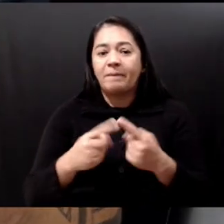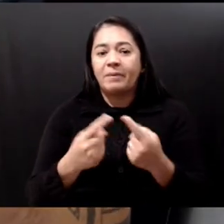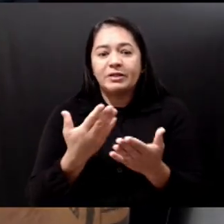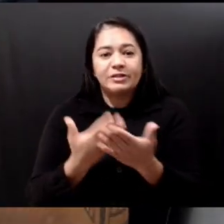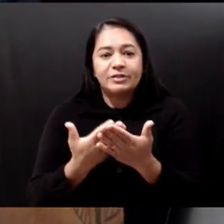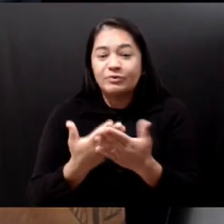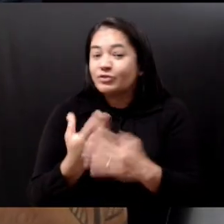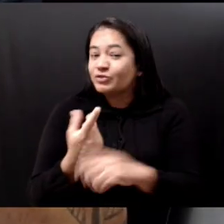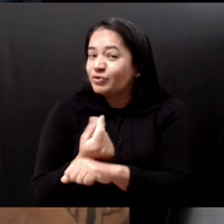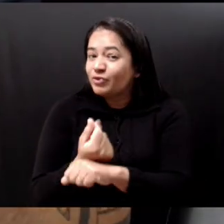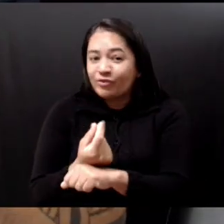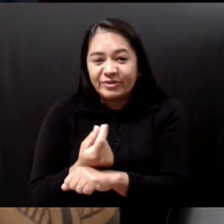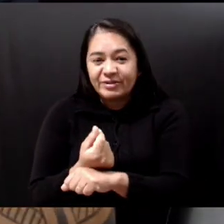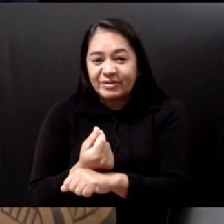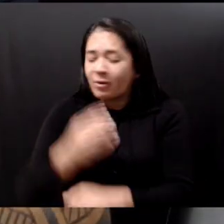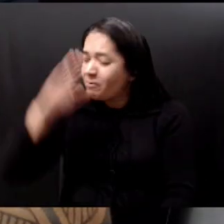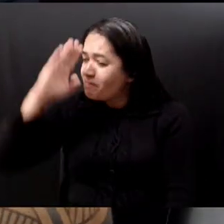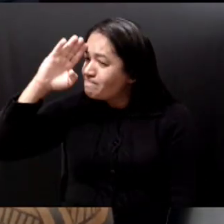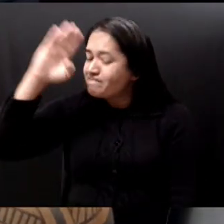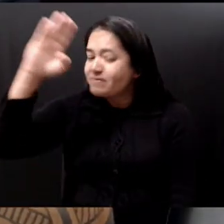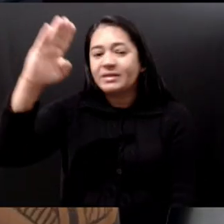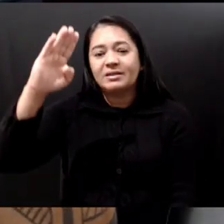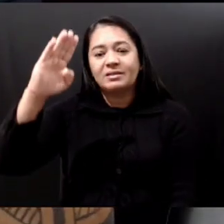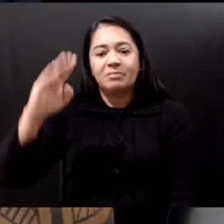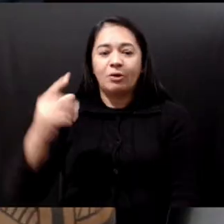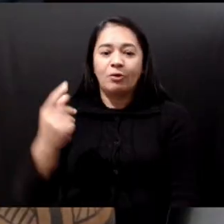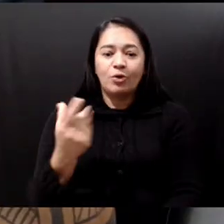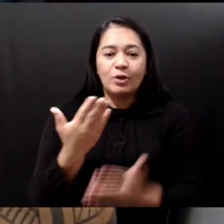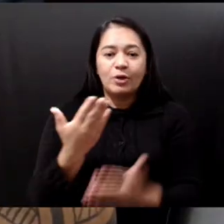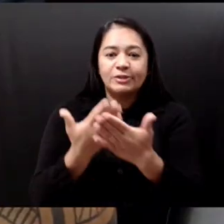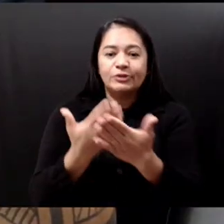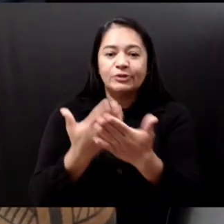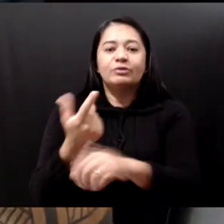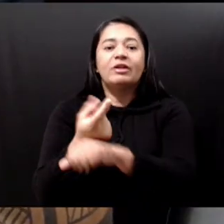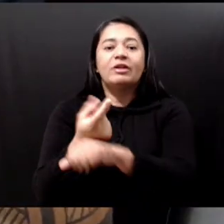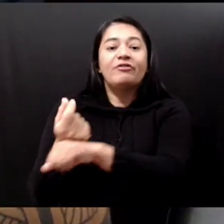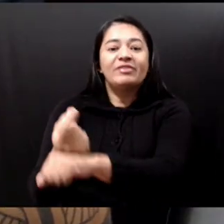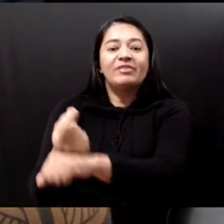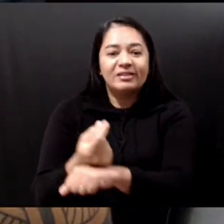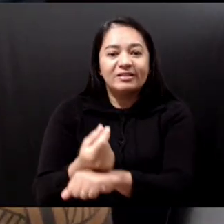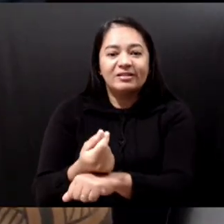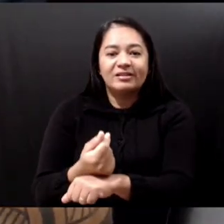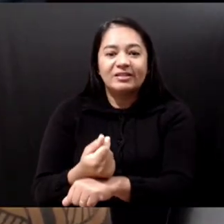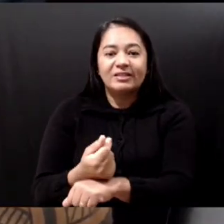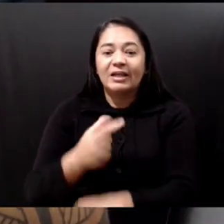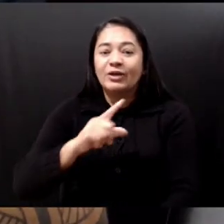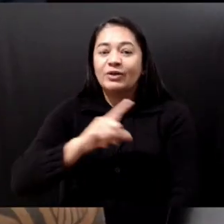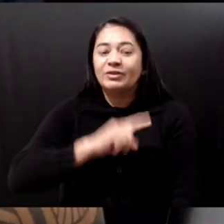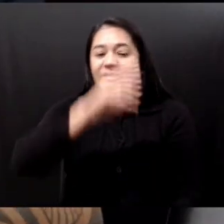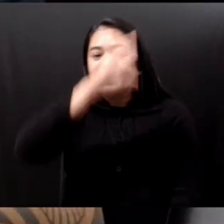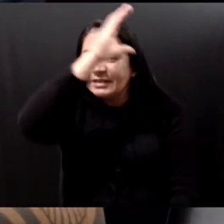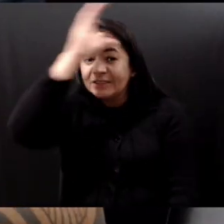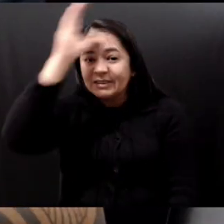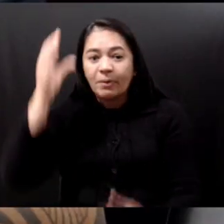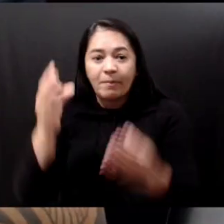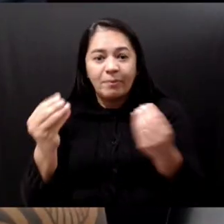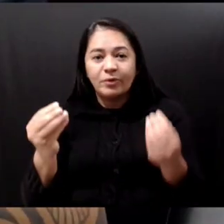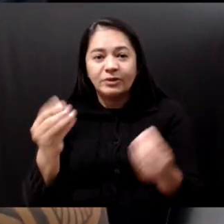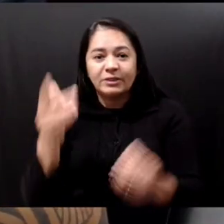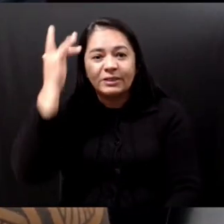dos Uhum. principais pontos. Estudo financeiro. Eu tenho muitos clientes que hoje eu faturo milhões e não sabem quanto sobra na